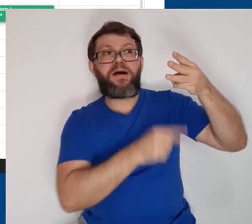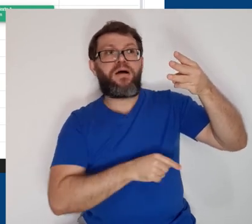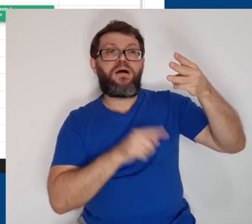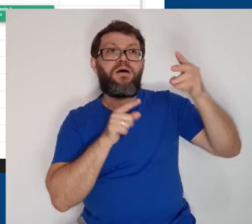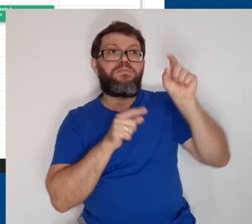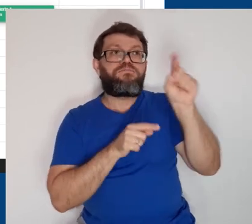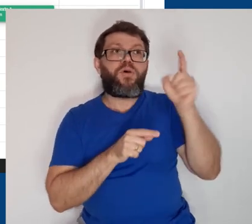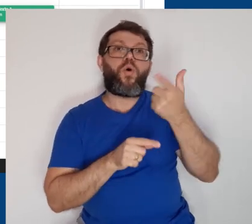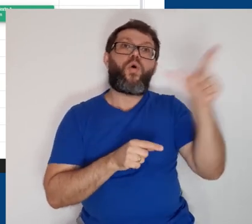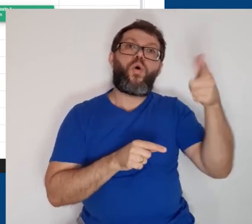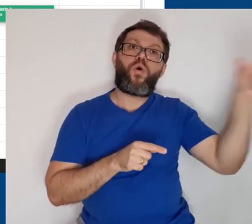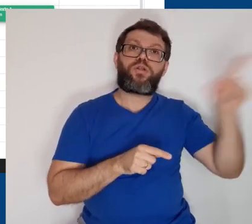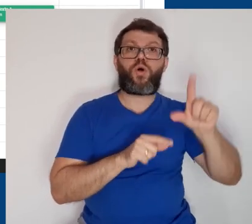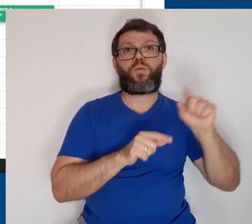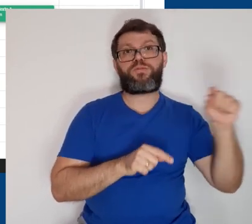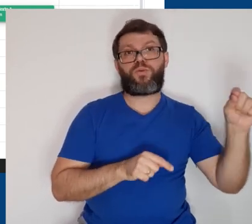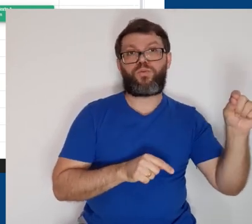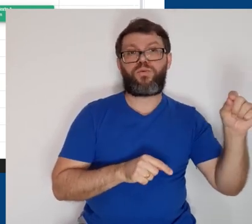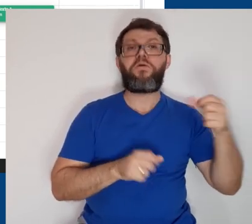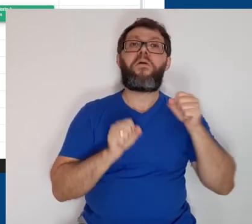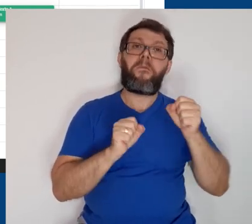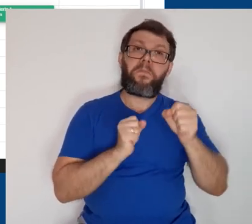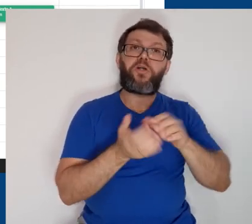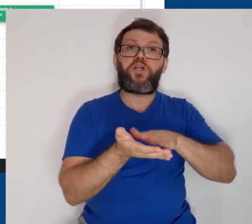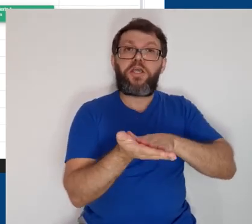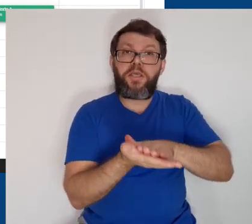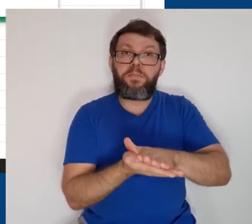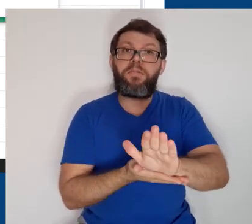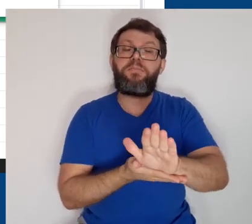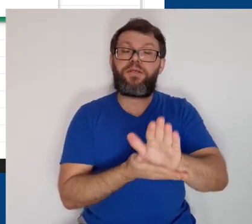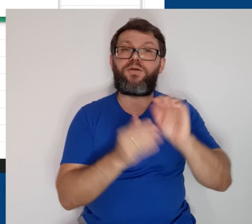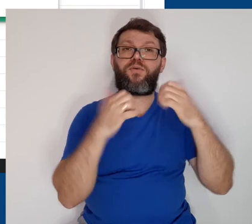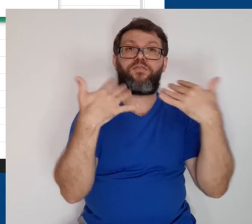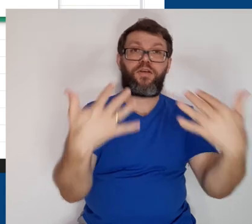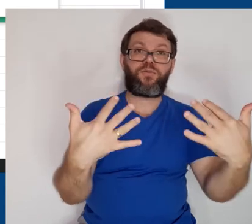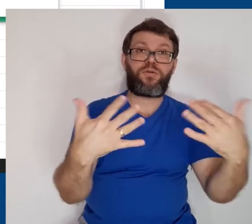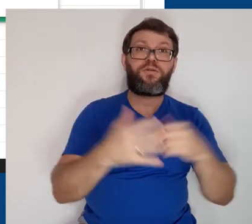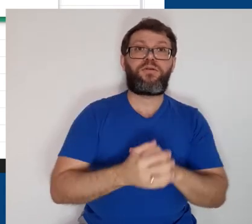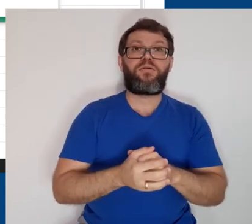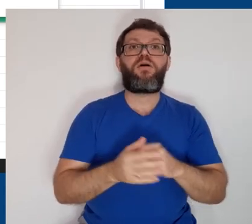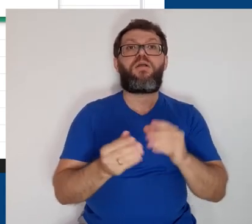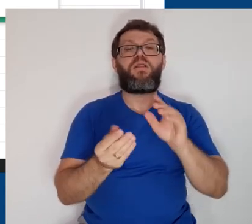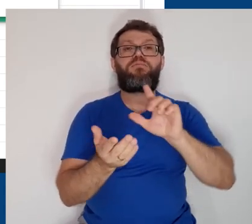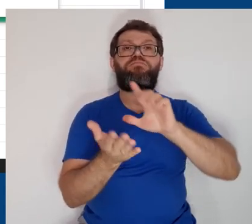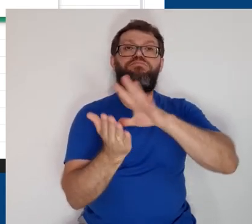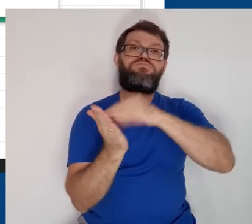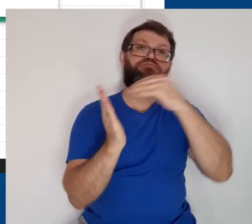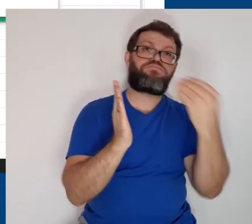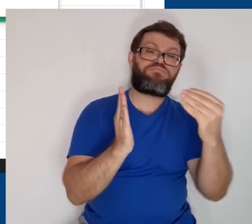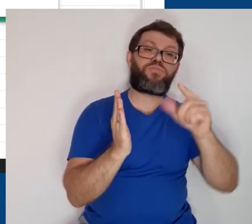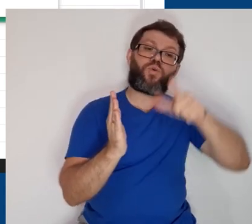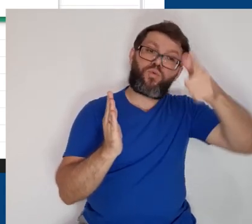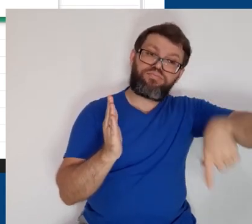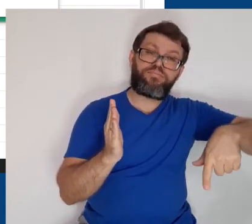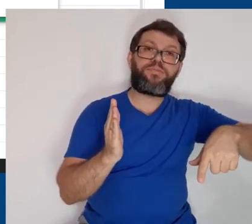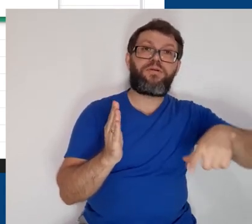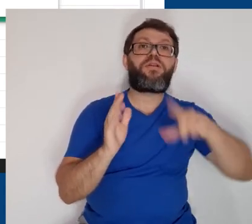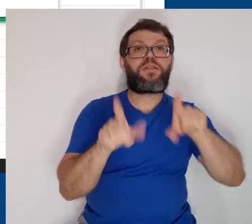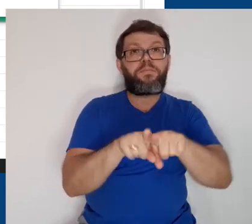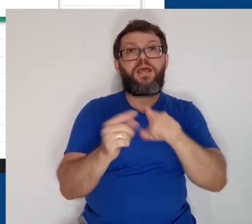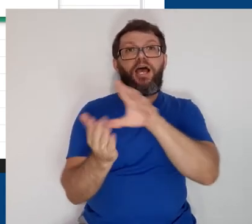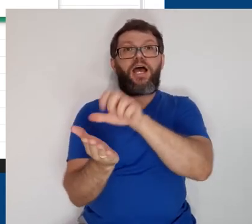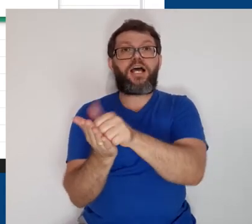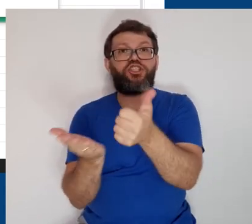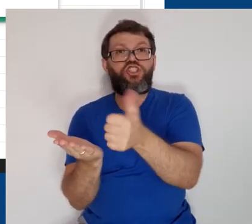todos os convidados e nos três pontos que estão no canto temos outras opções podemos imprimir esse